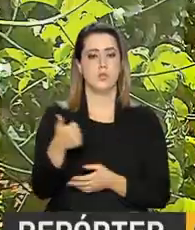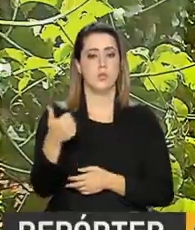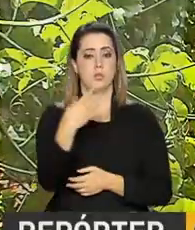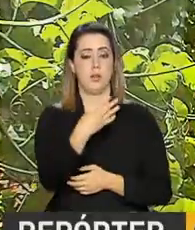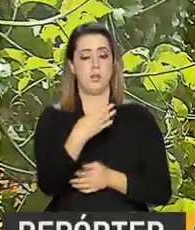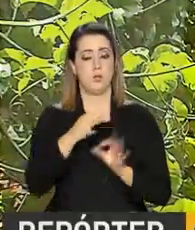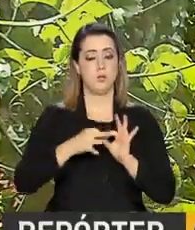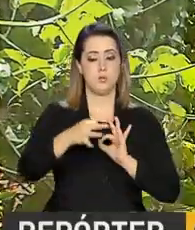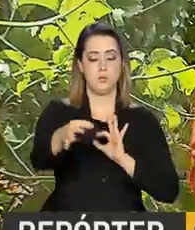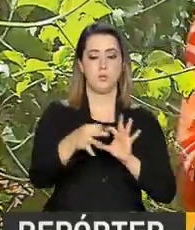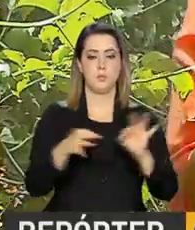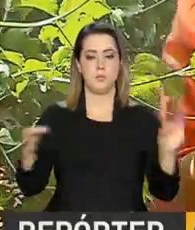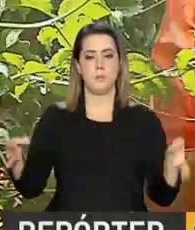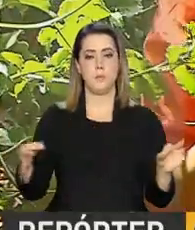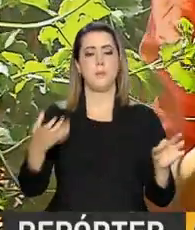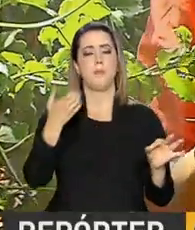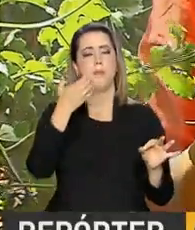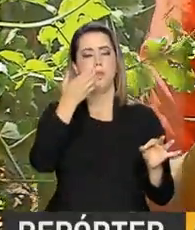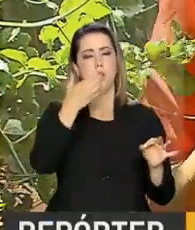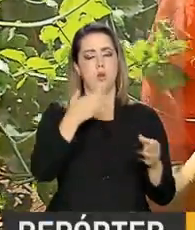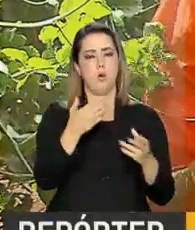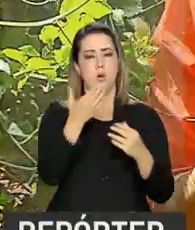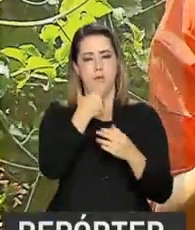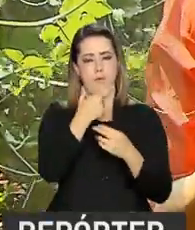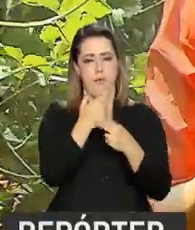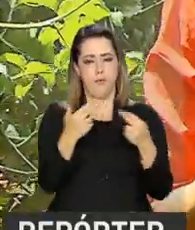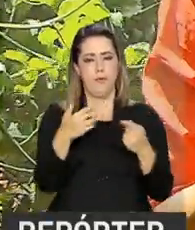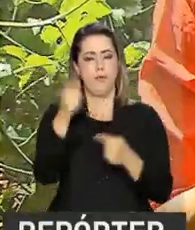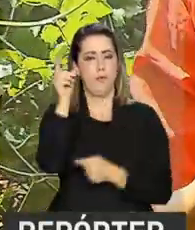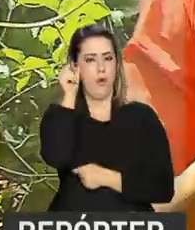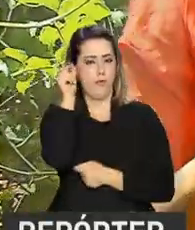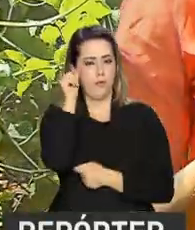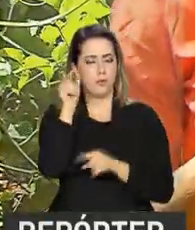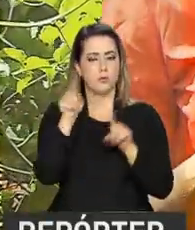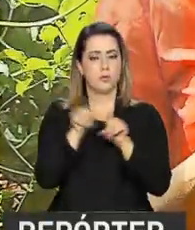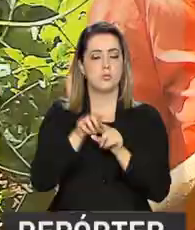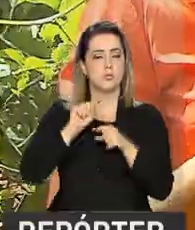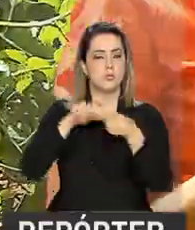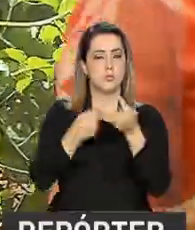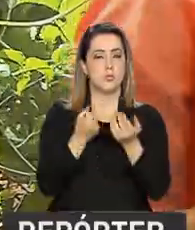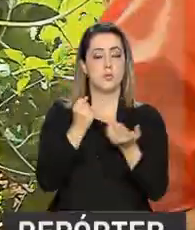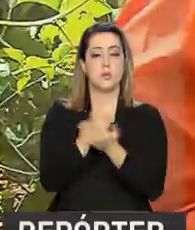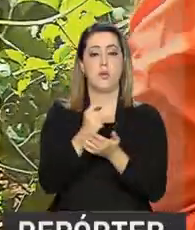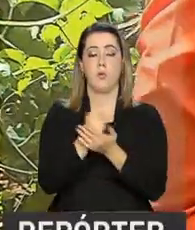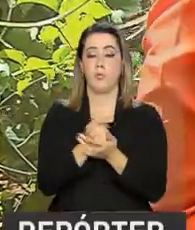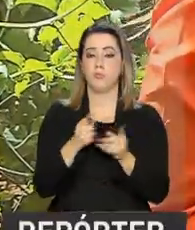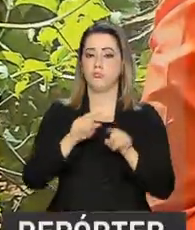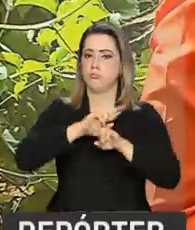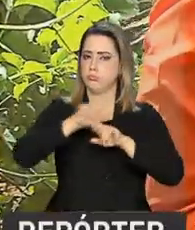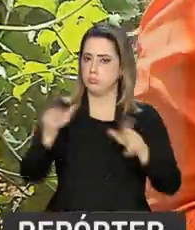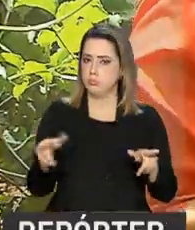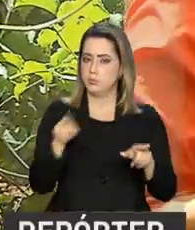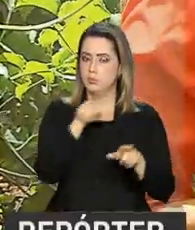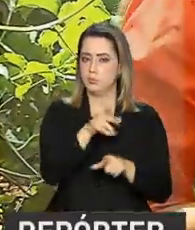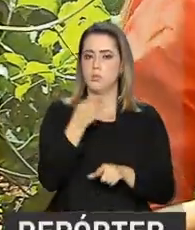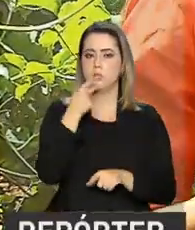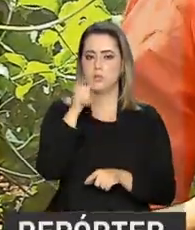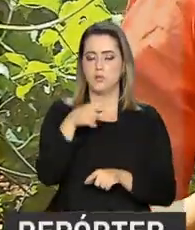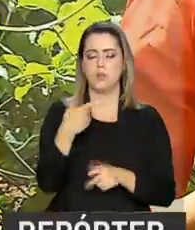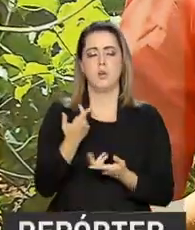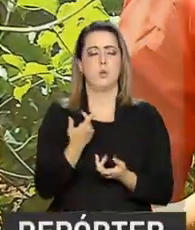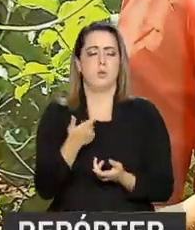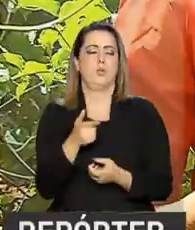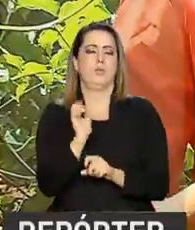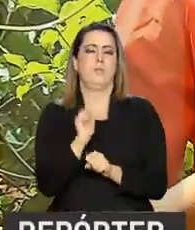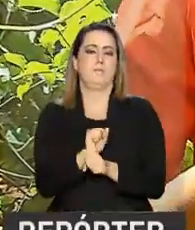O plantio de maracujá, por exemplo, só foi possível depois da compra do novo trator. E ele já me contou aqui que não